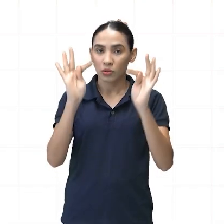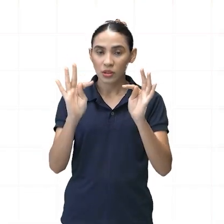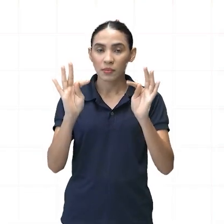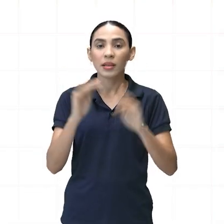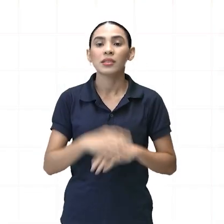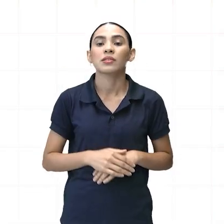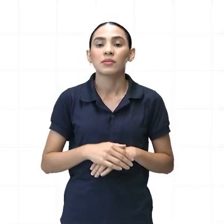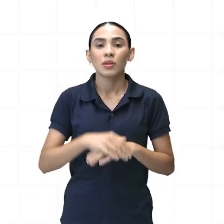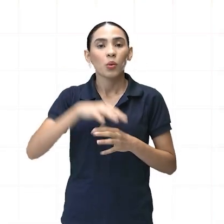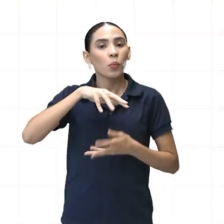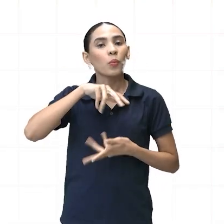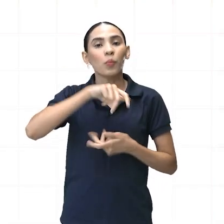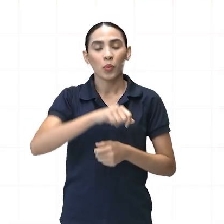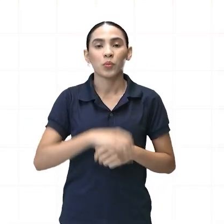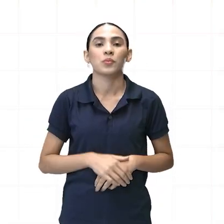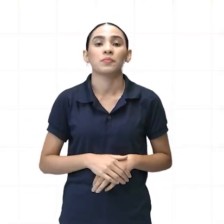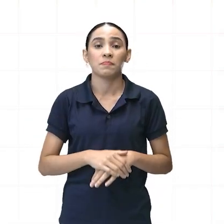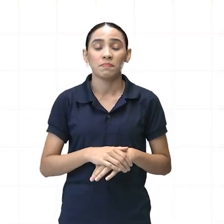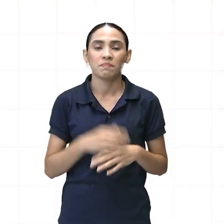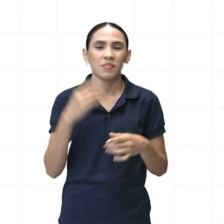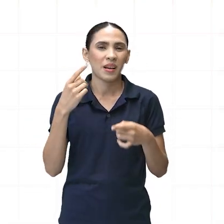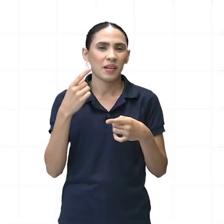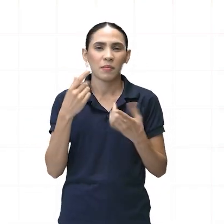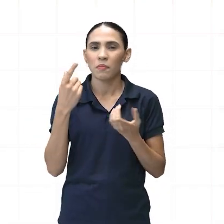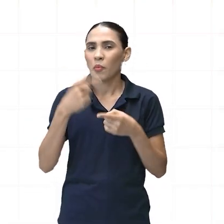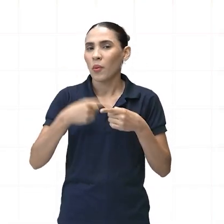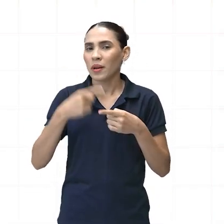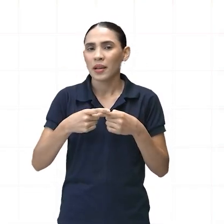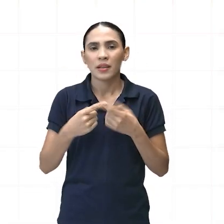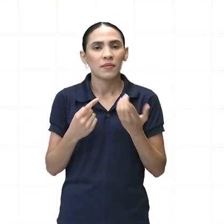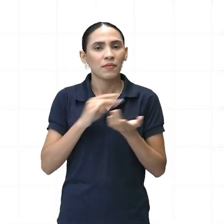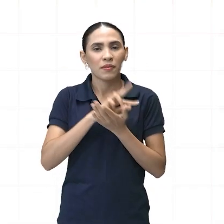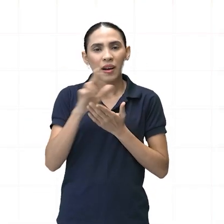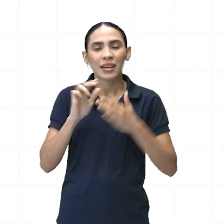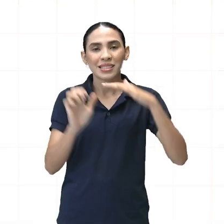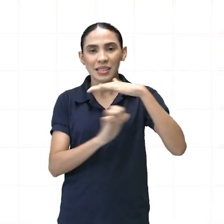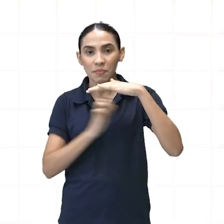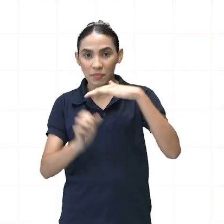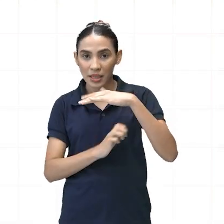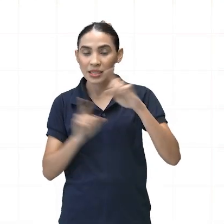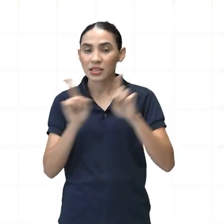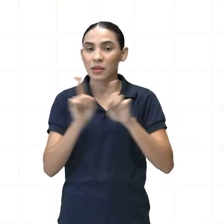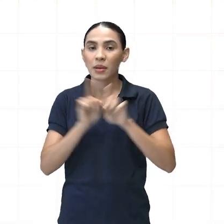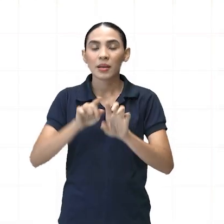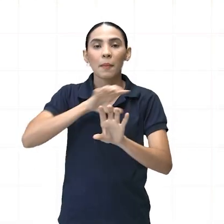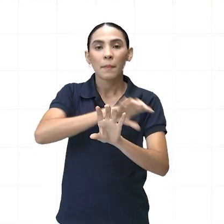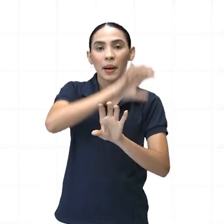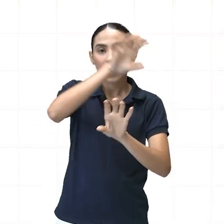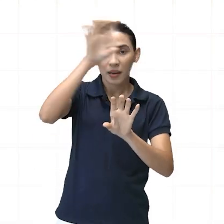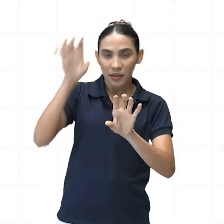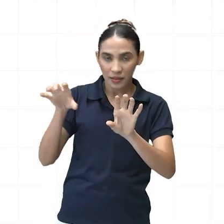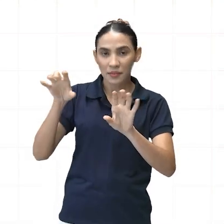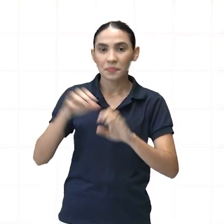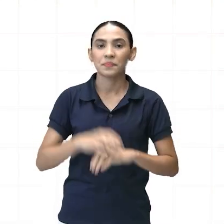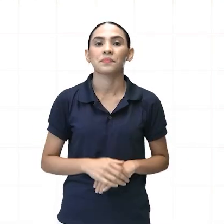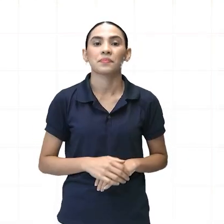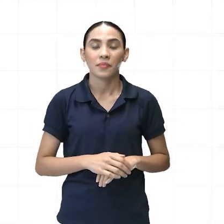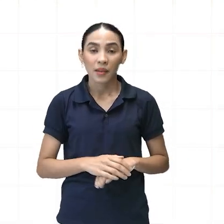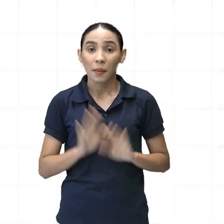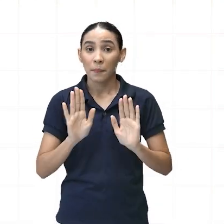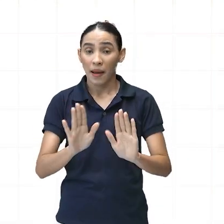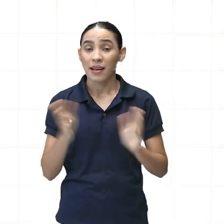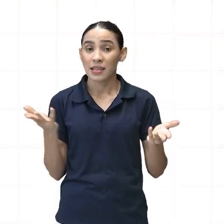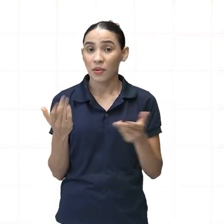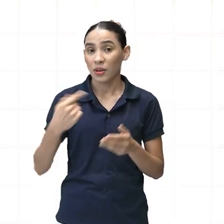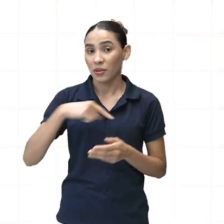tecnologicamente no mundo, até por grandes multinacionais que estarão espalhadas ao redor do planeta.